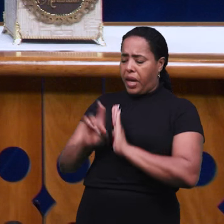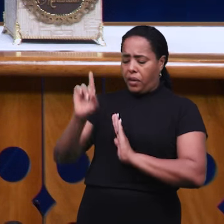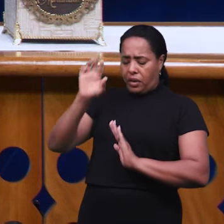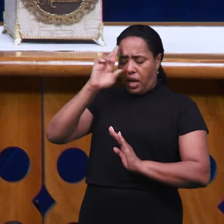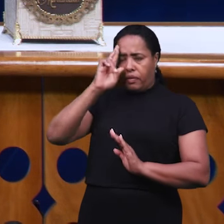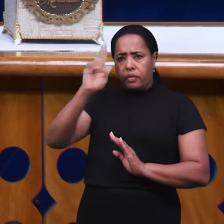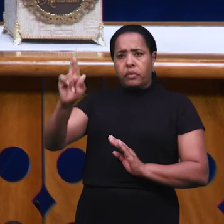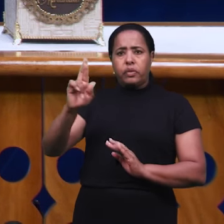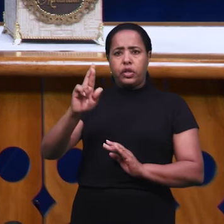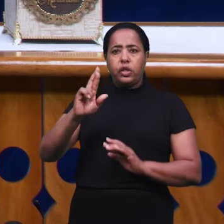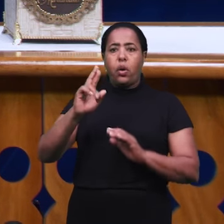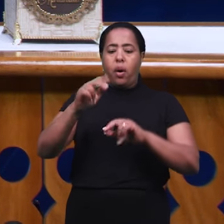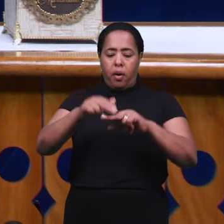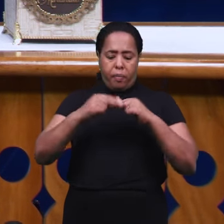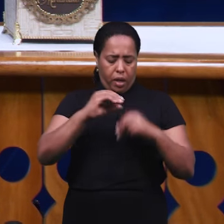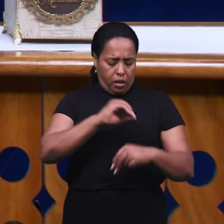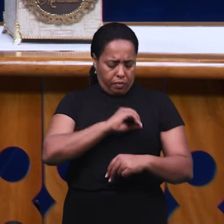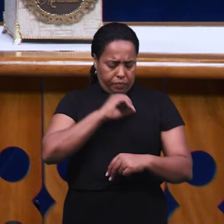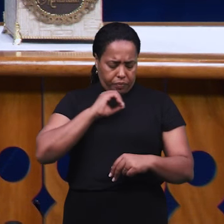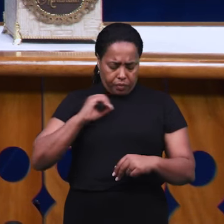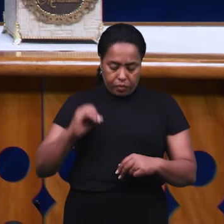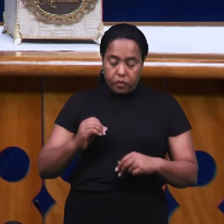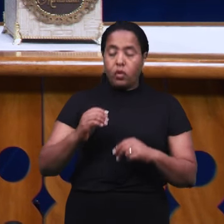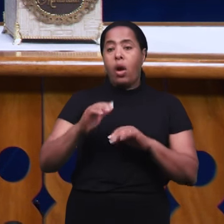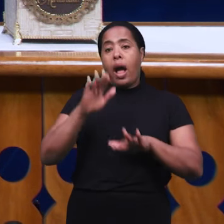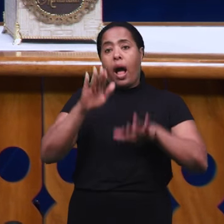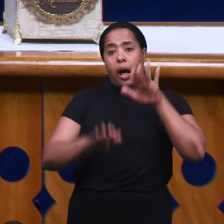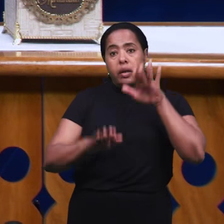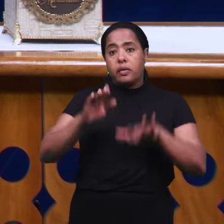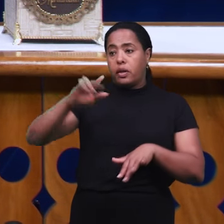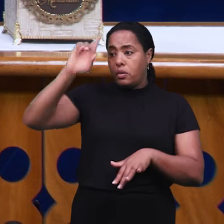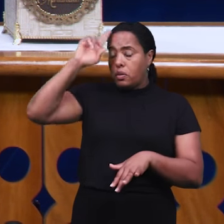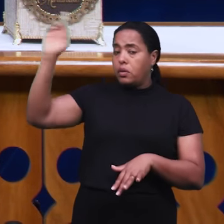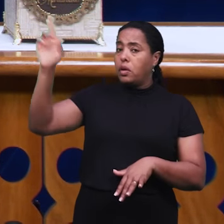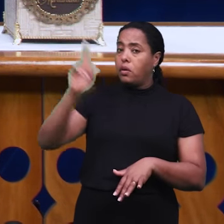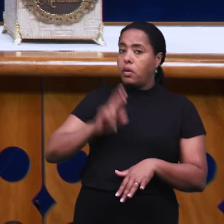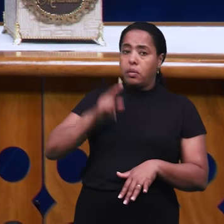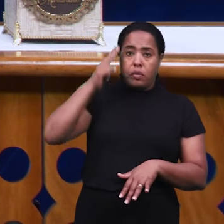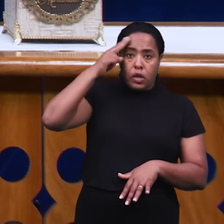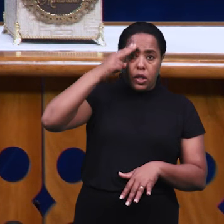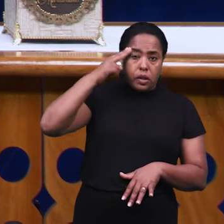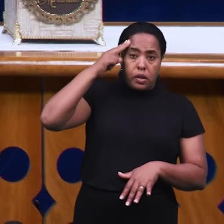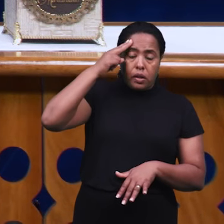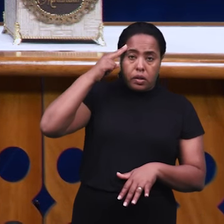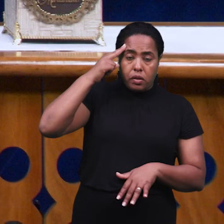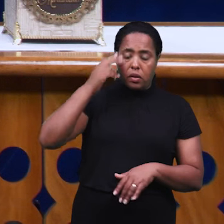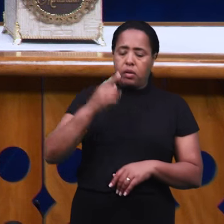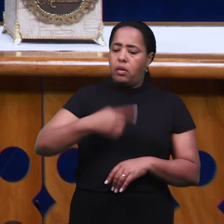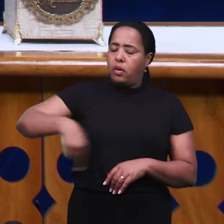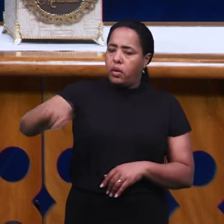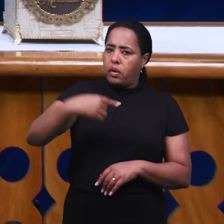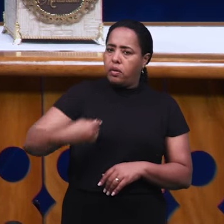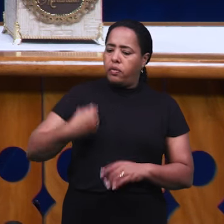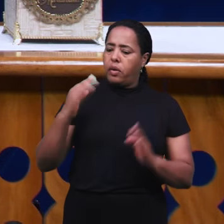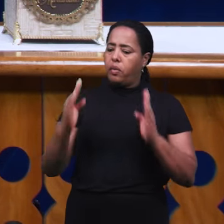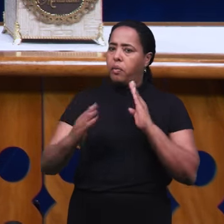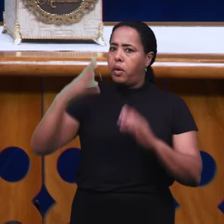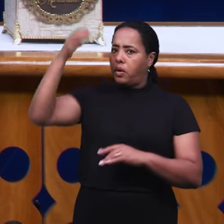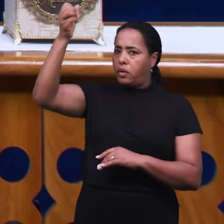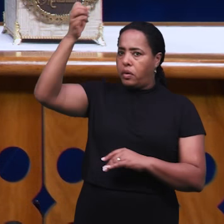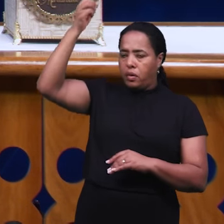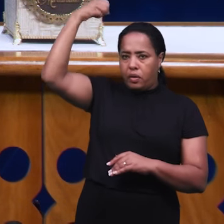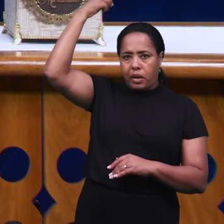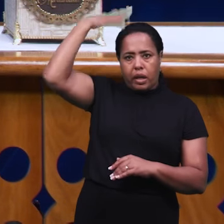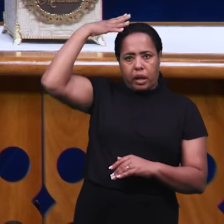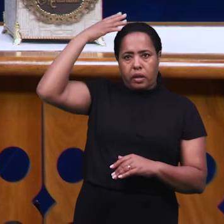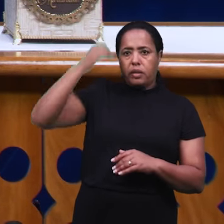o Senhor por Urim Tumim, e às vezes só falavam em sonhos. Hoje nós vivemos o tempo da graça,